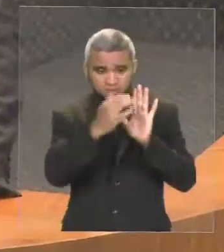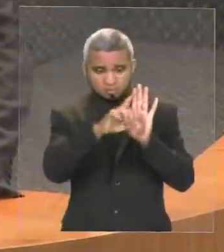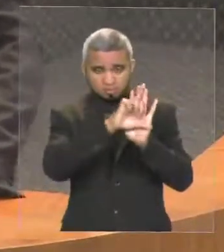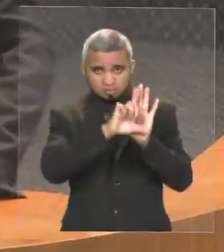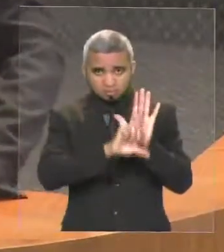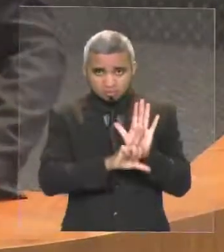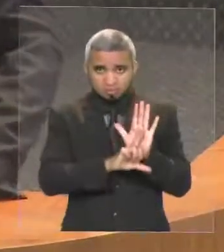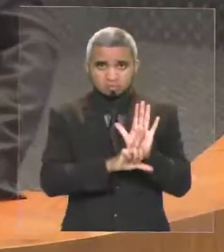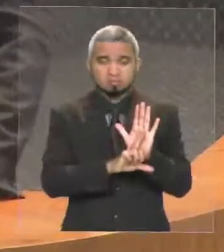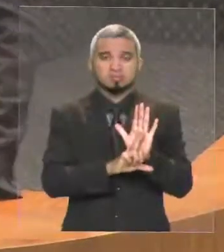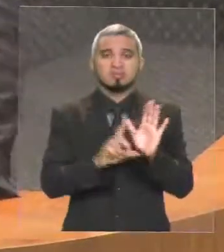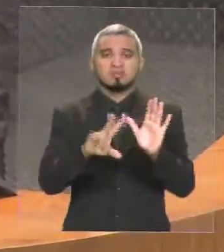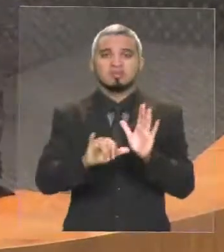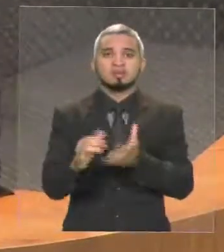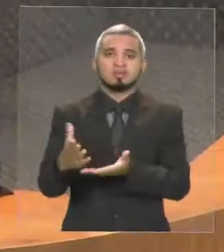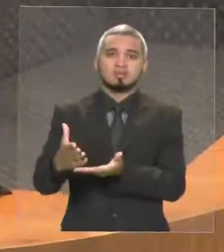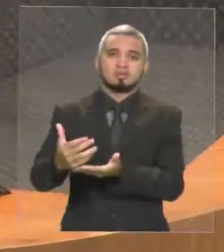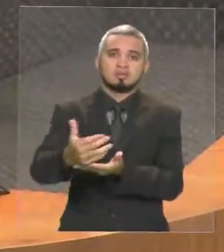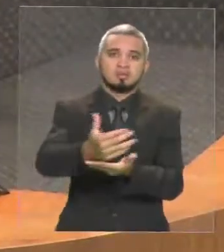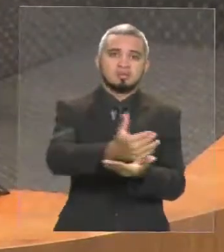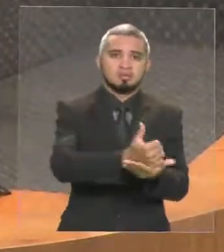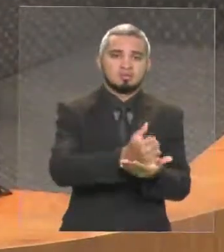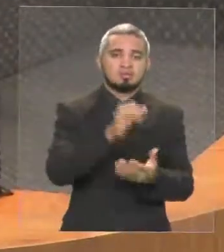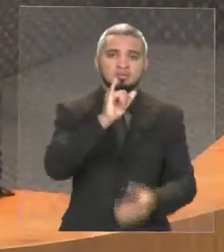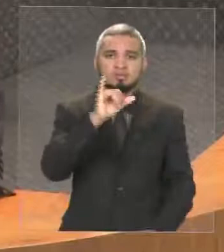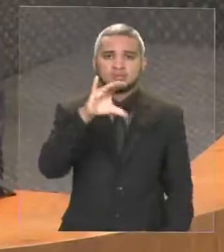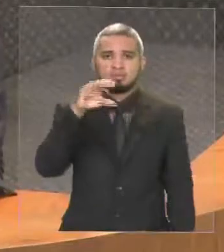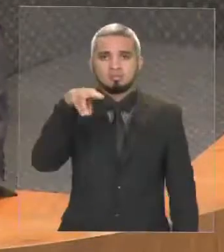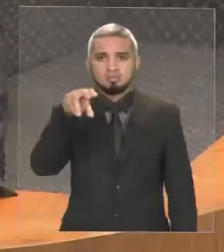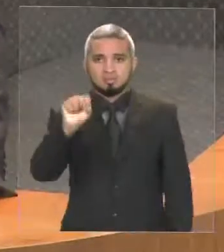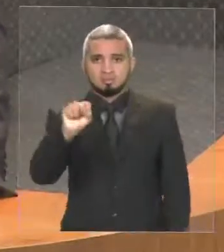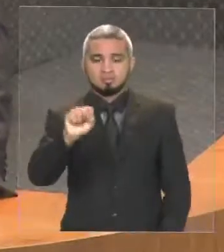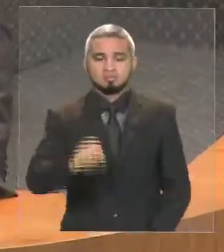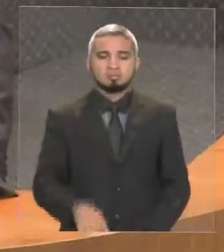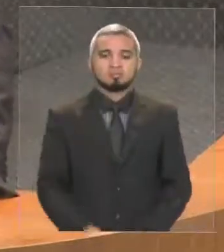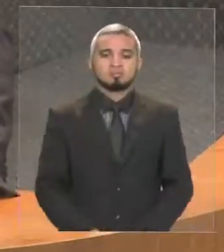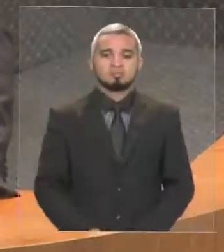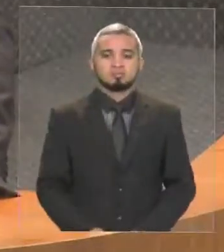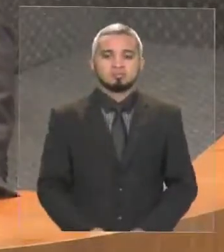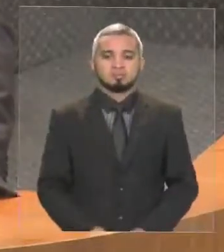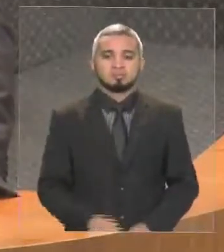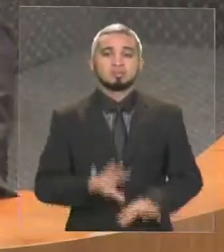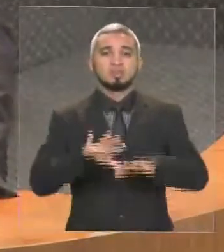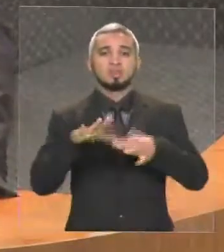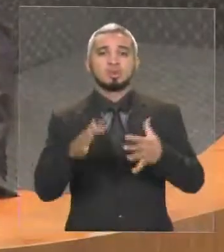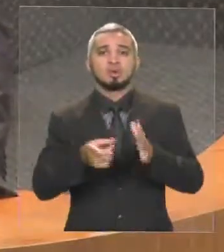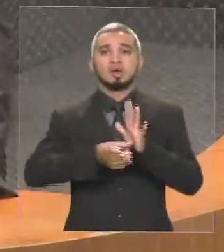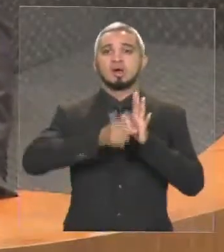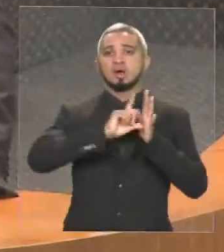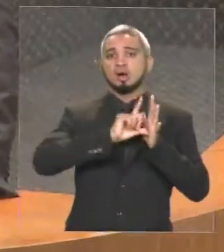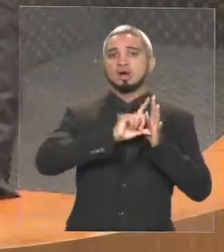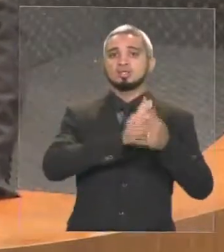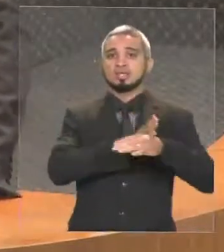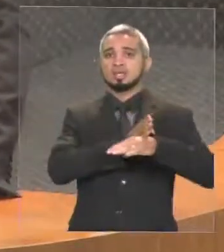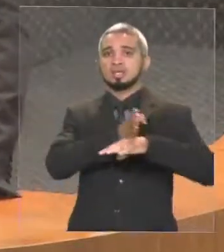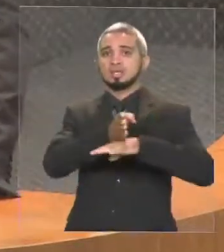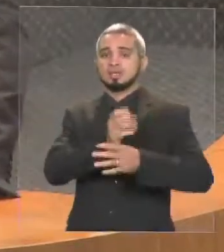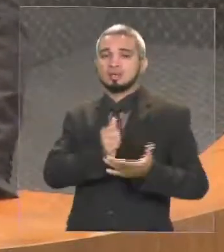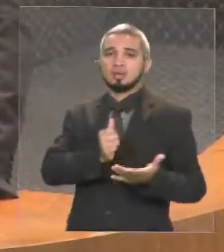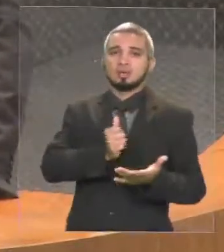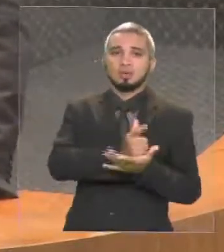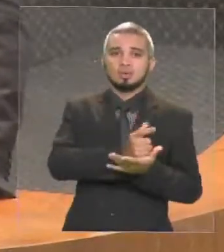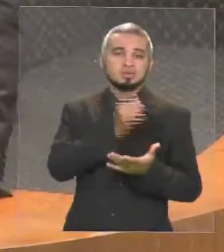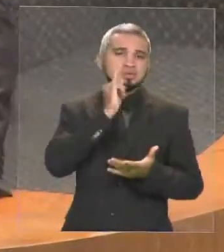modo a recolher este ICMS, em vez de, na entrada da mercadoria, no ato da